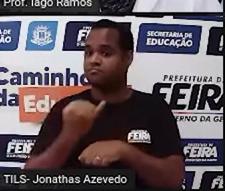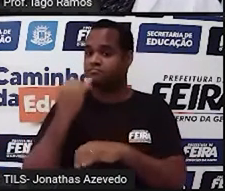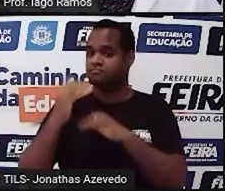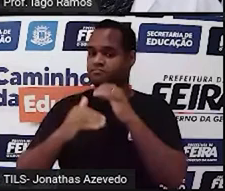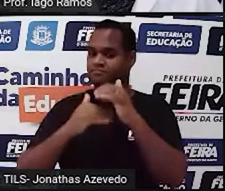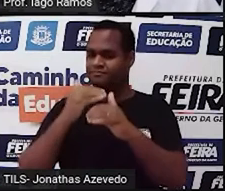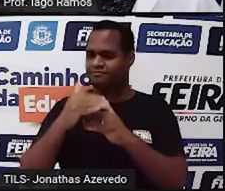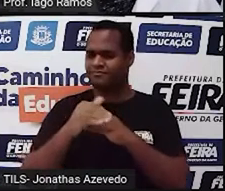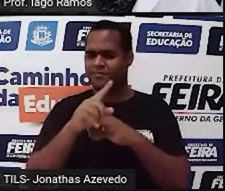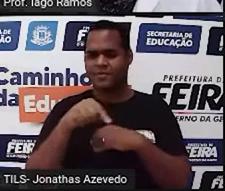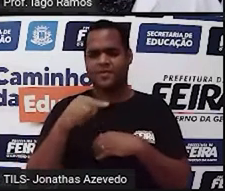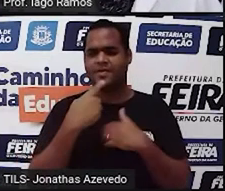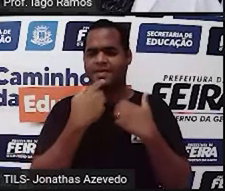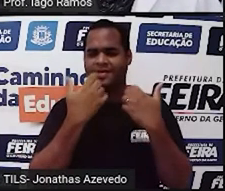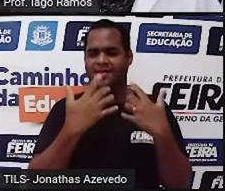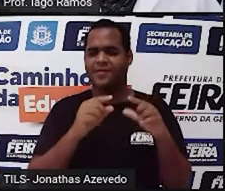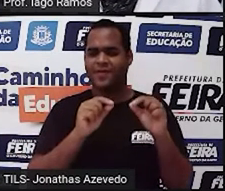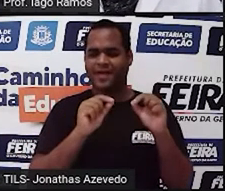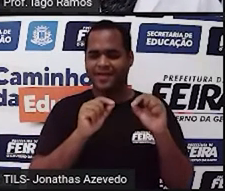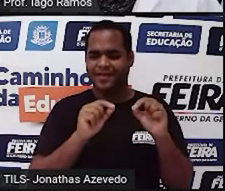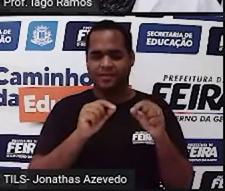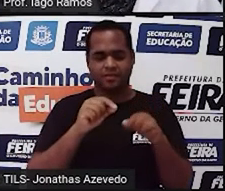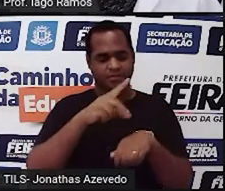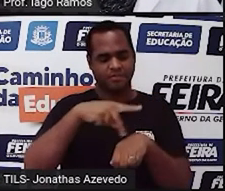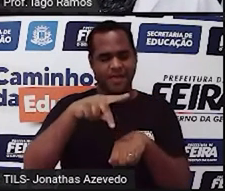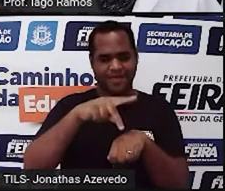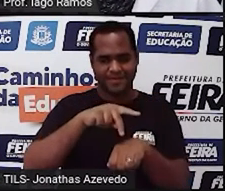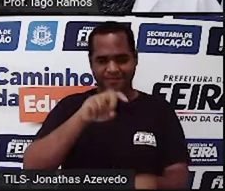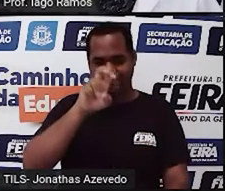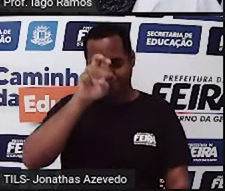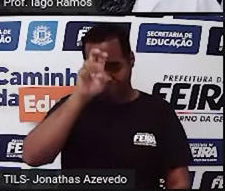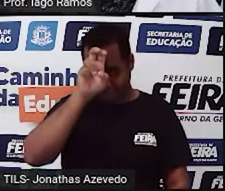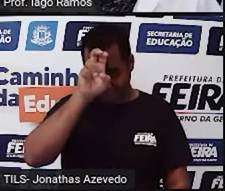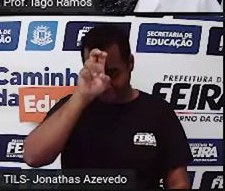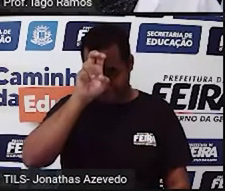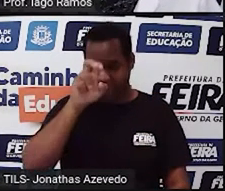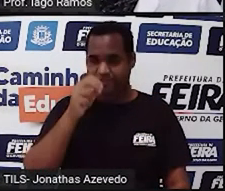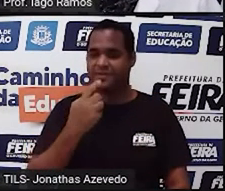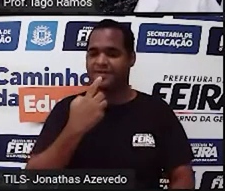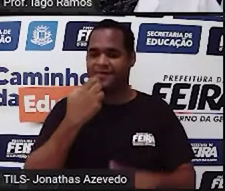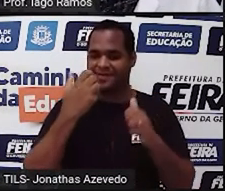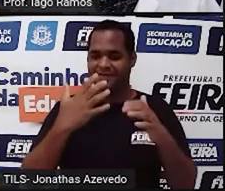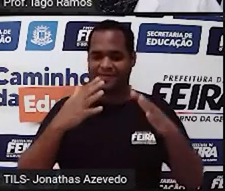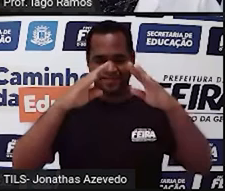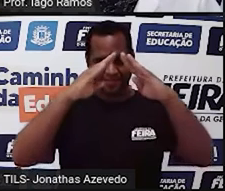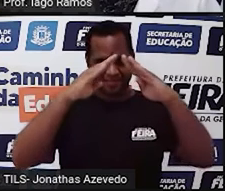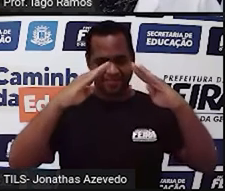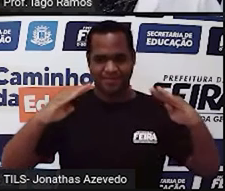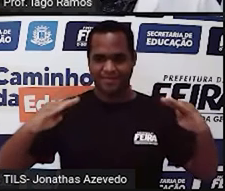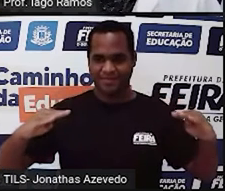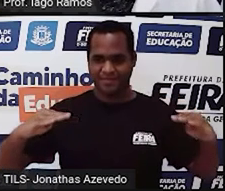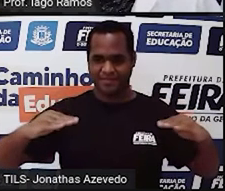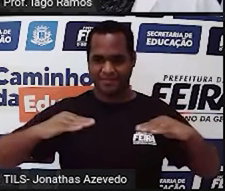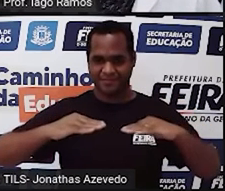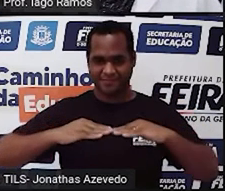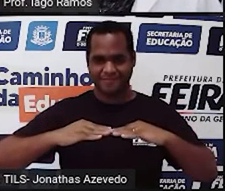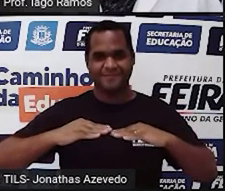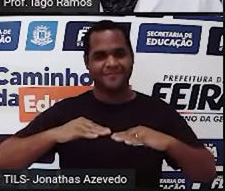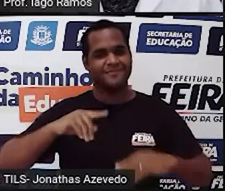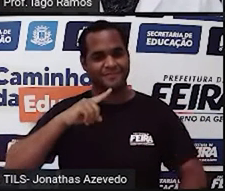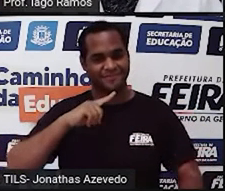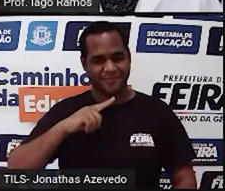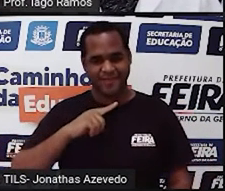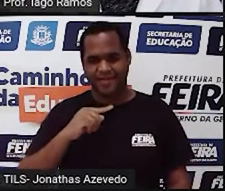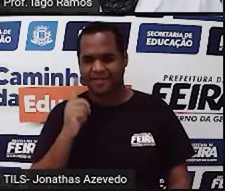do Egito né quando a gente fala de Egito a gente lembra logo das pirâmides vó tá